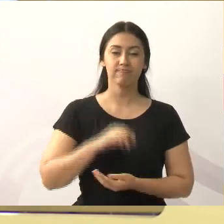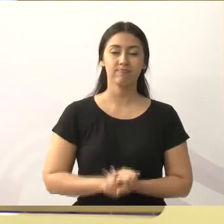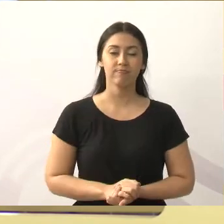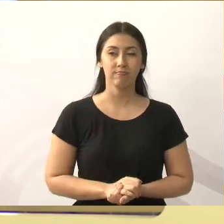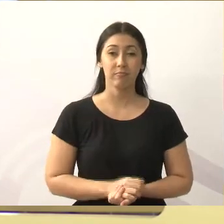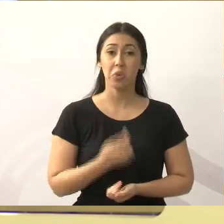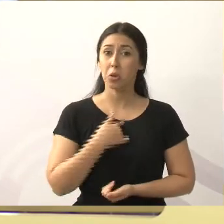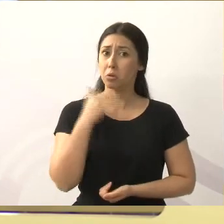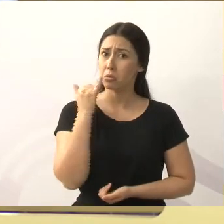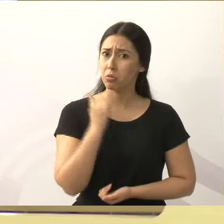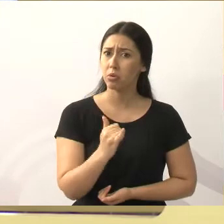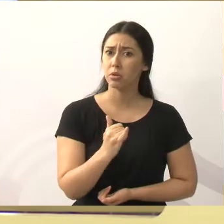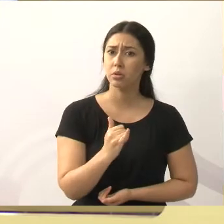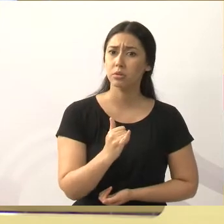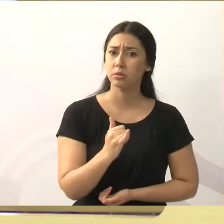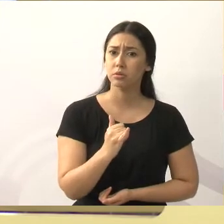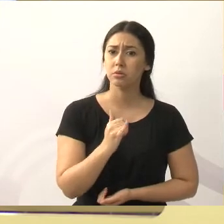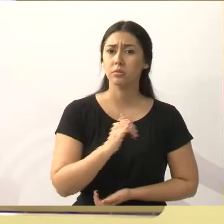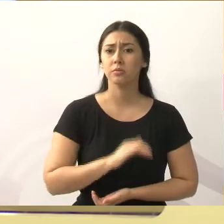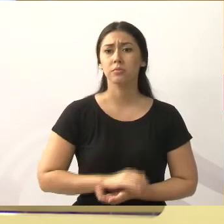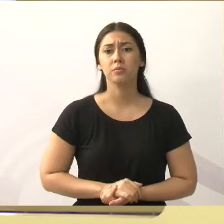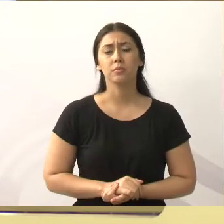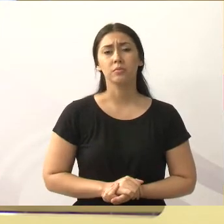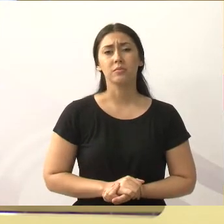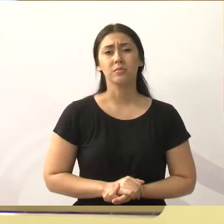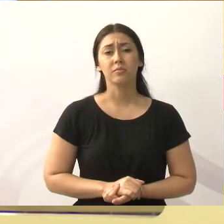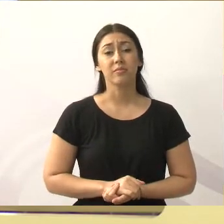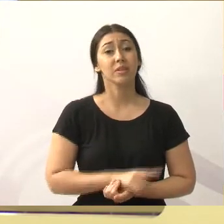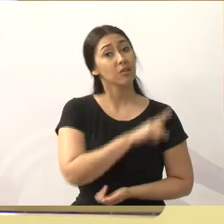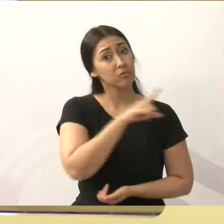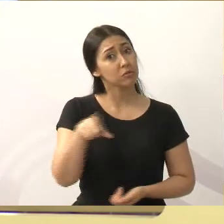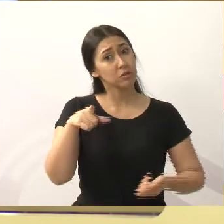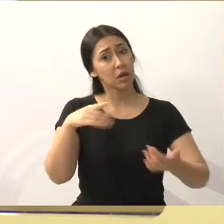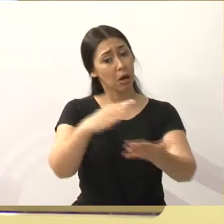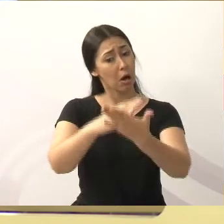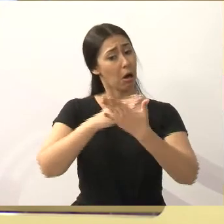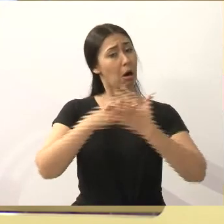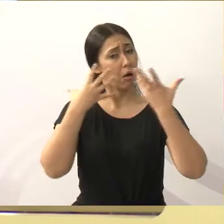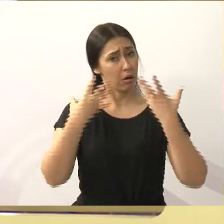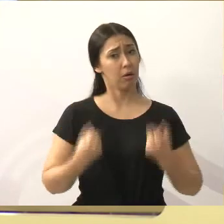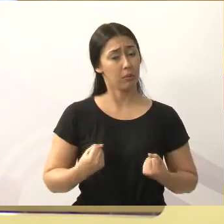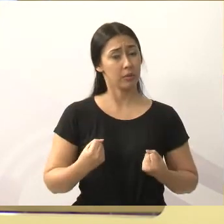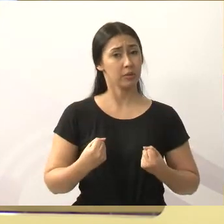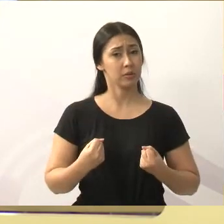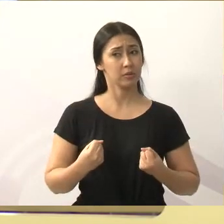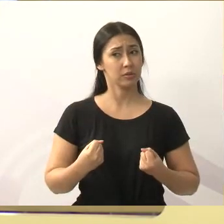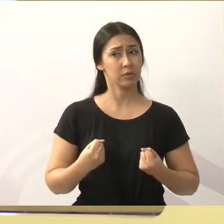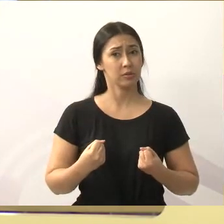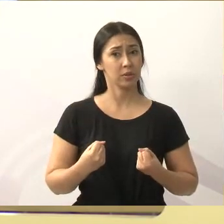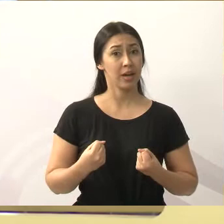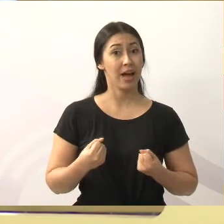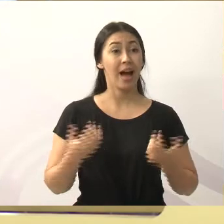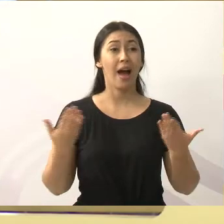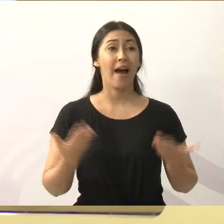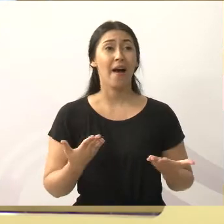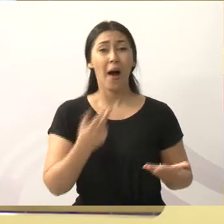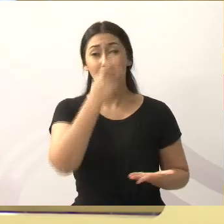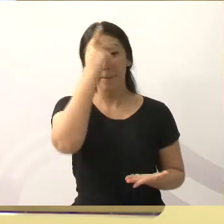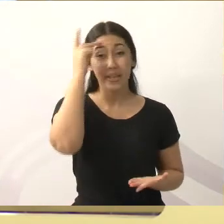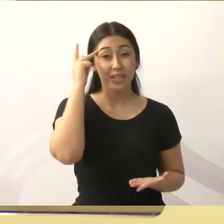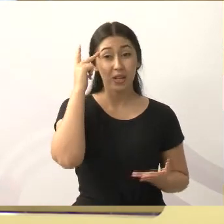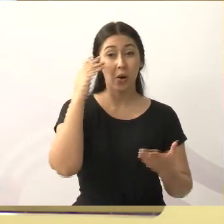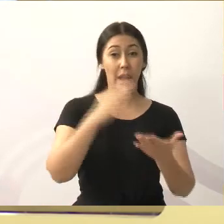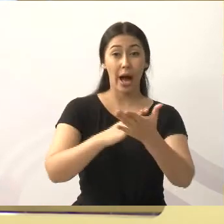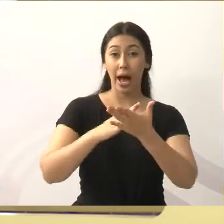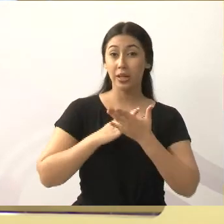Digo para vocês estão tendo ajuda. O que não está tendo ajuda é aquela pessoa que